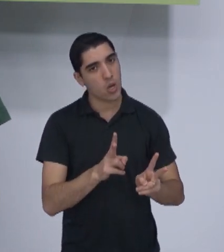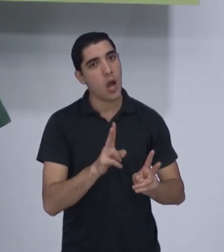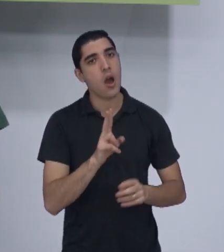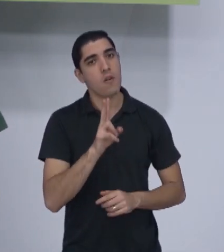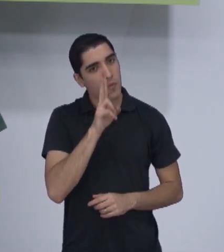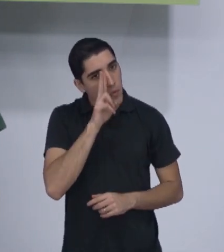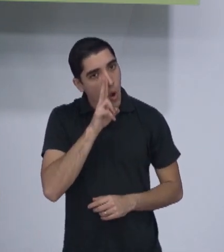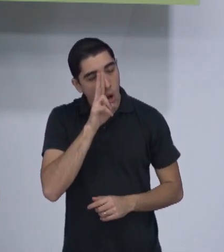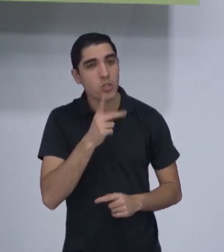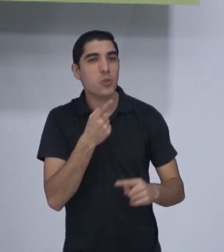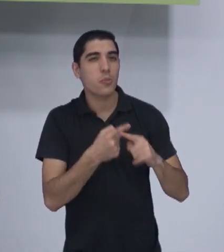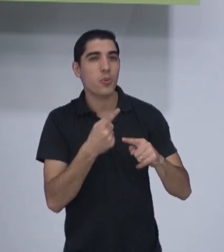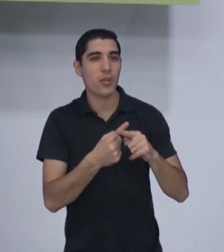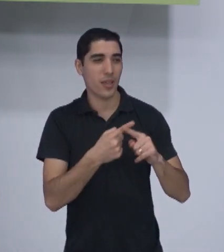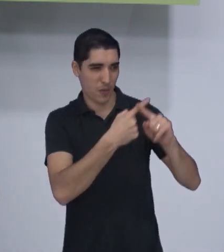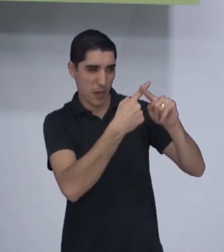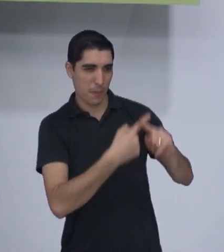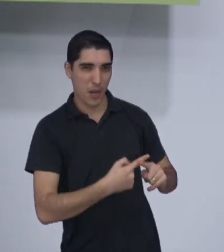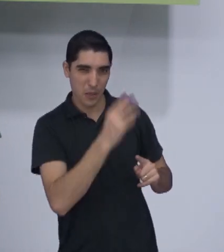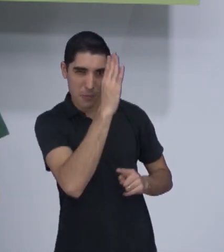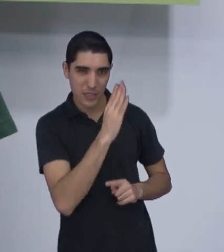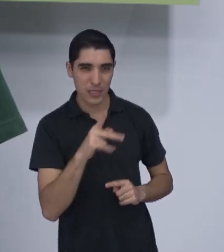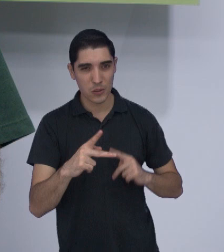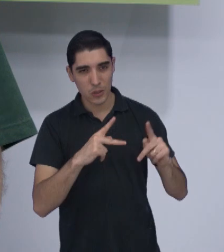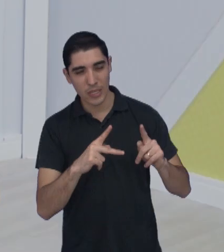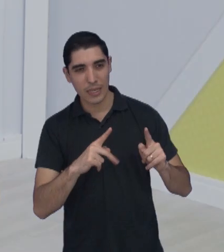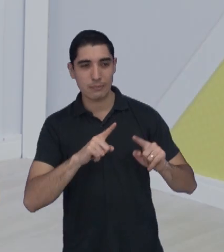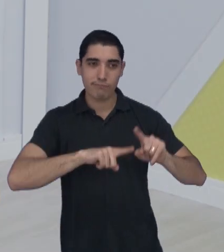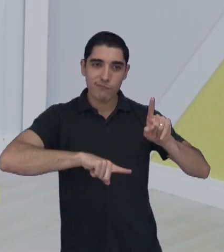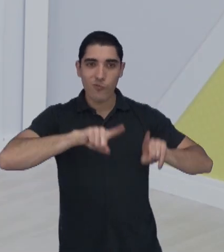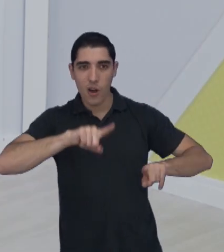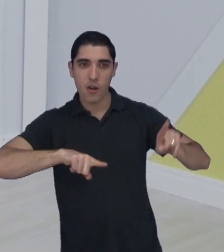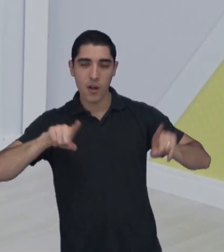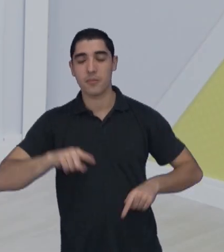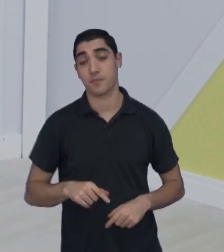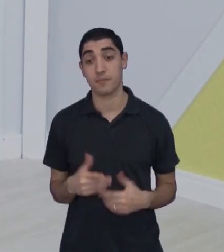já que no Nacional dá uma oscilada, mas o Paulista vai bem. Pois